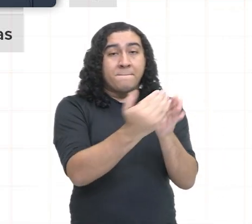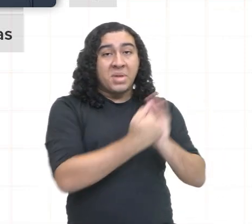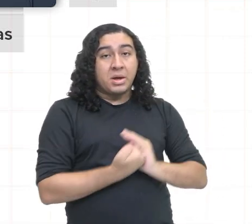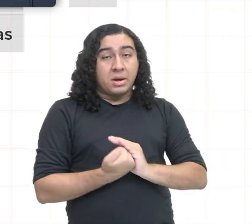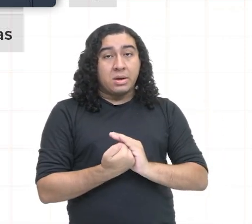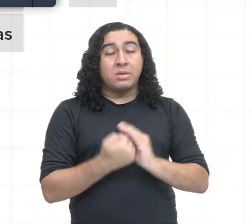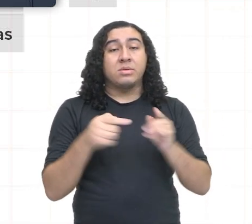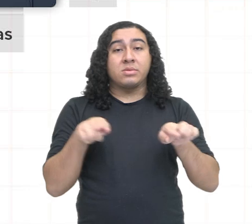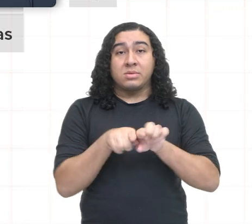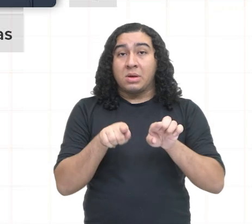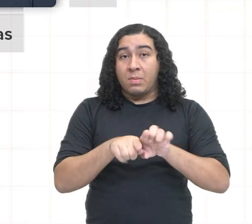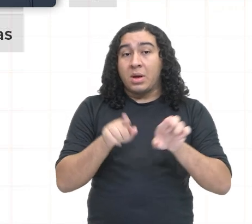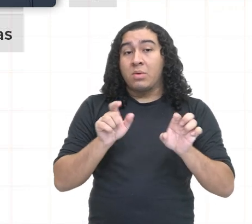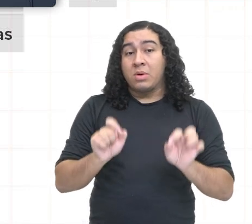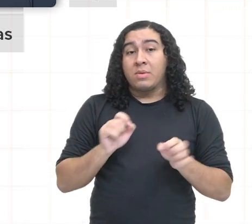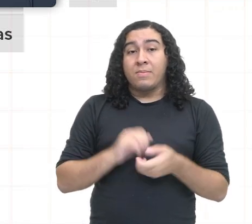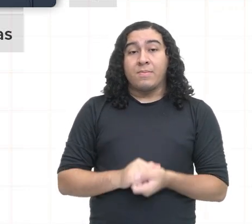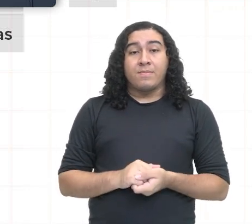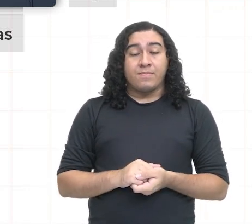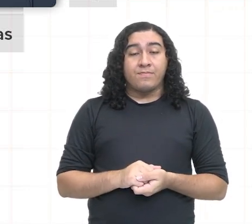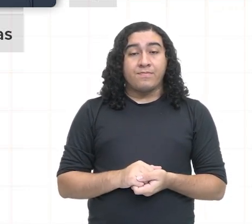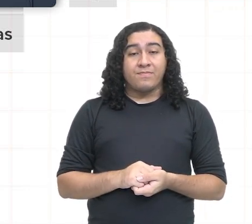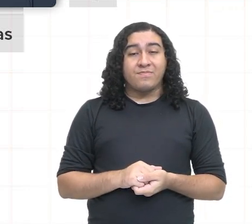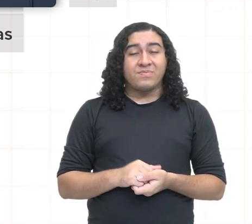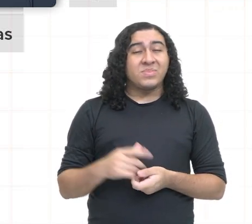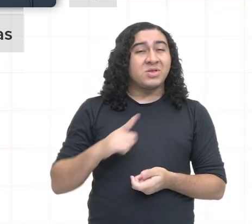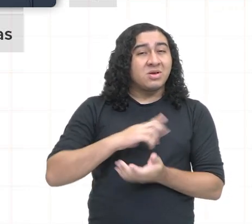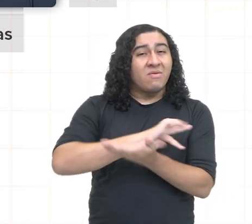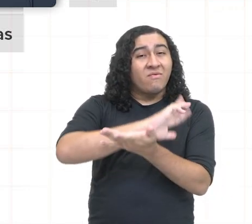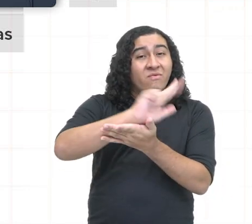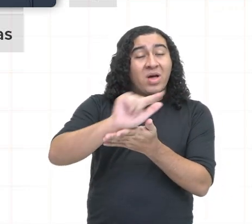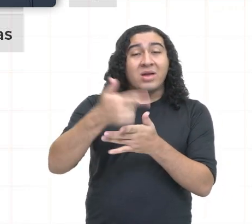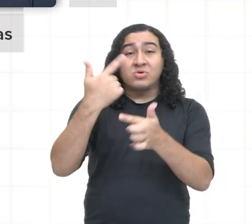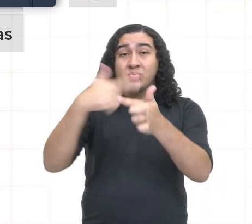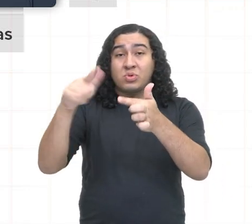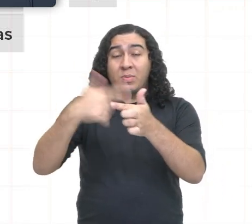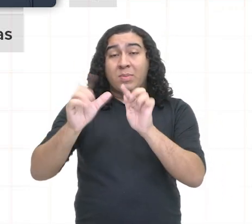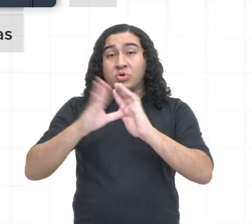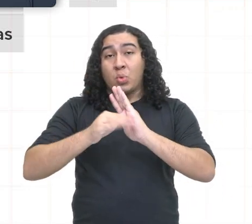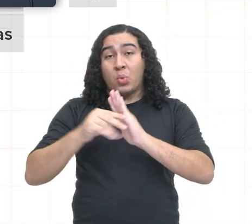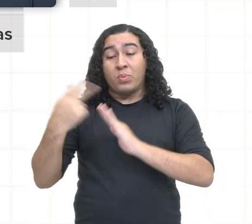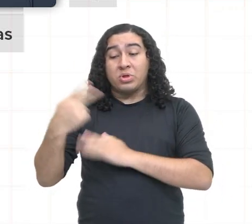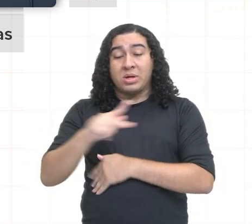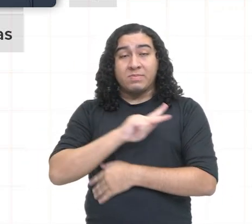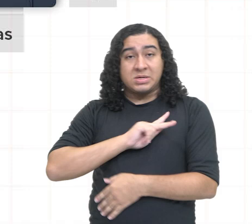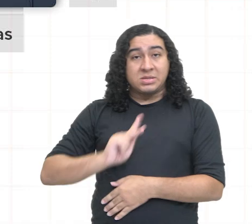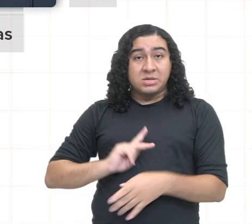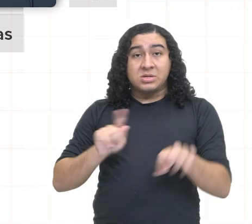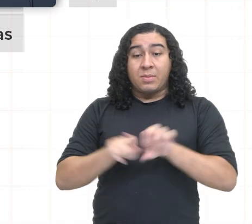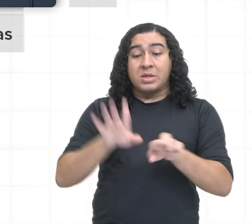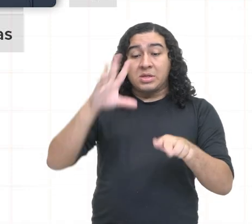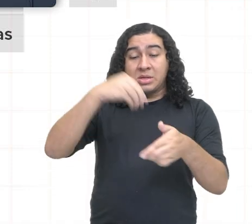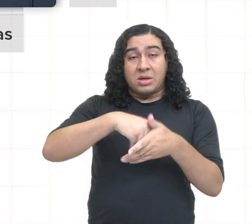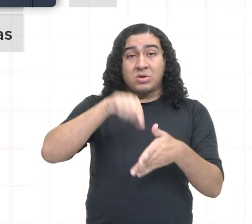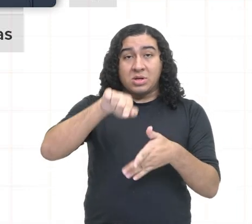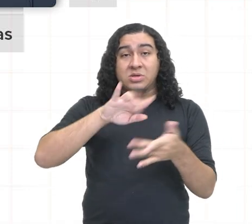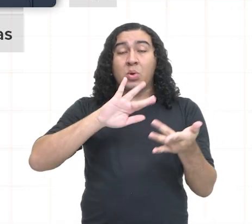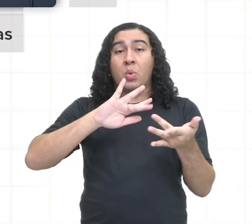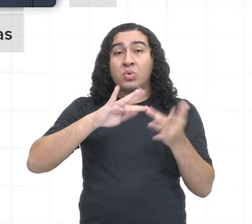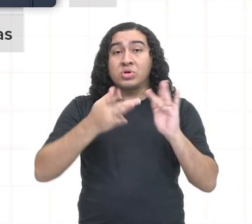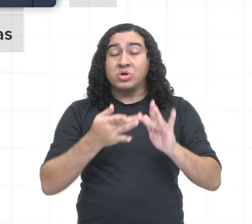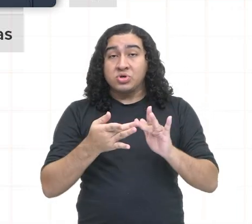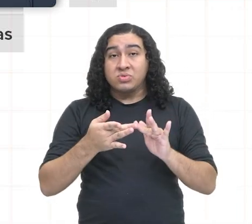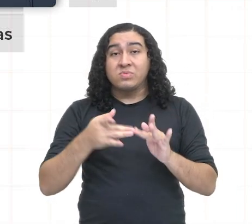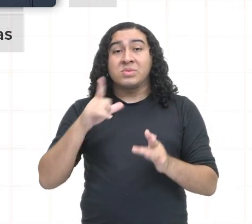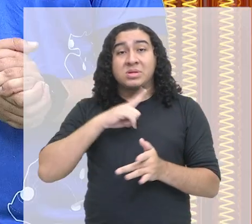da poupança e também escândalos gigantescos de corrupção. E claro que dentro desse contexto, o impeachment vai